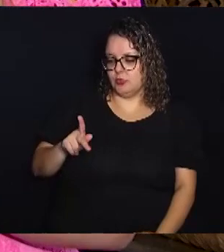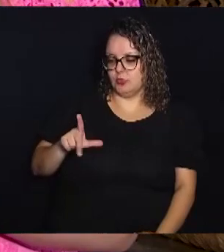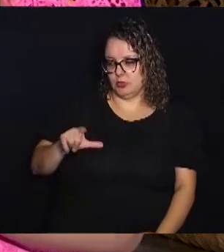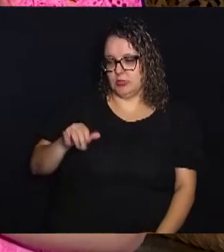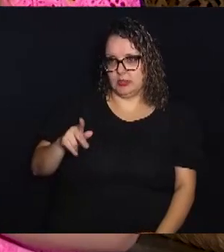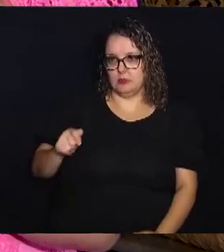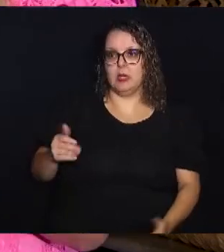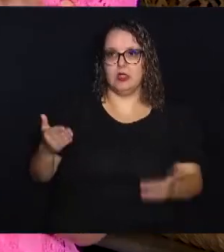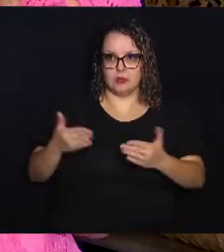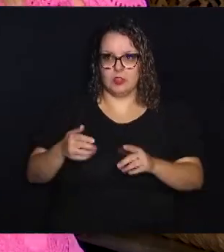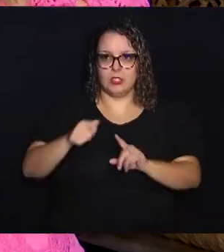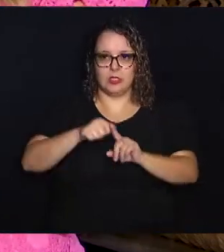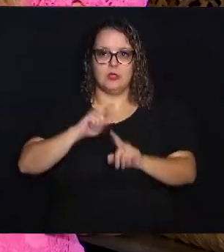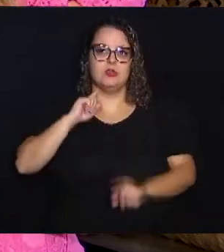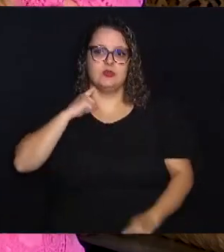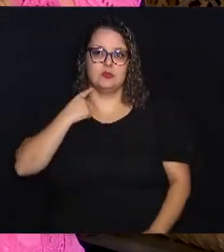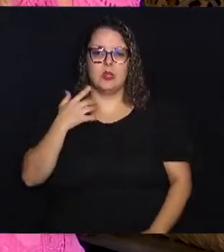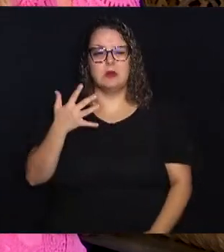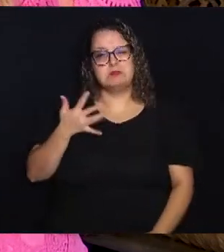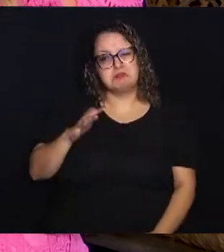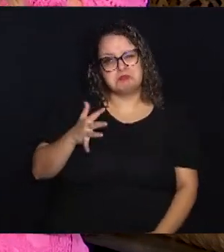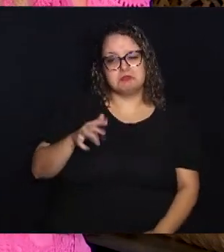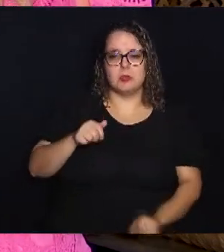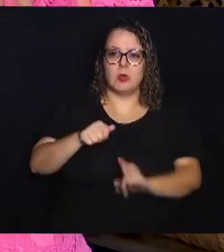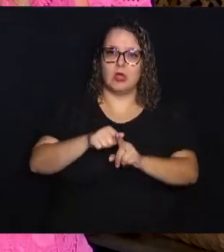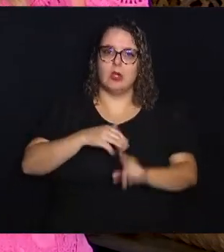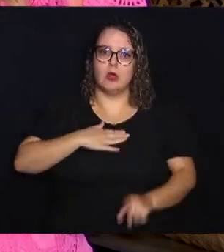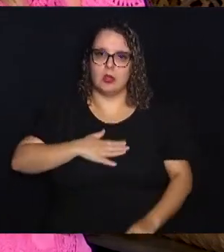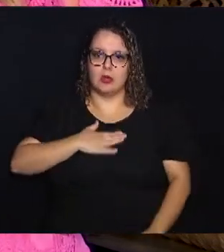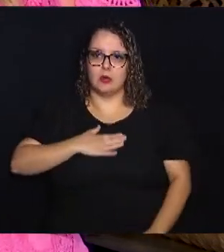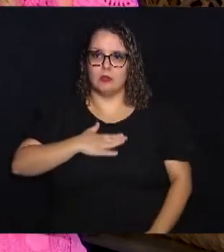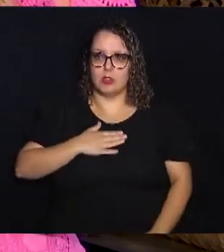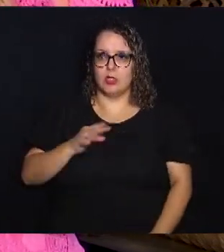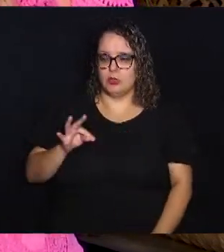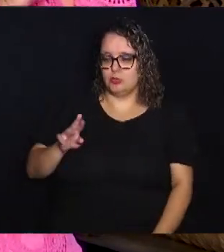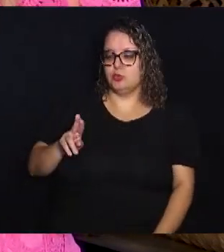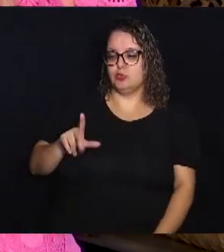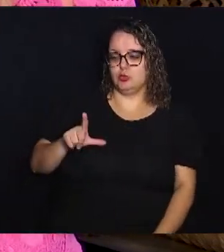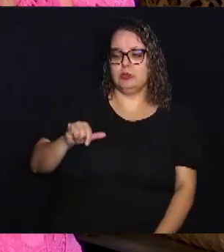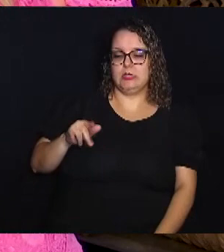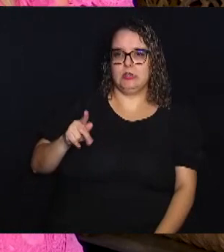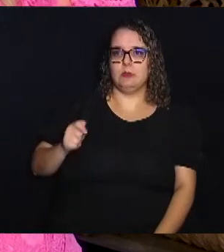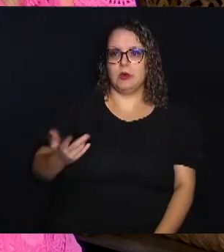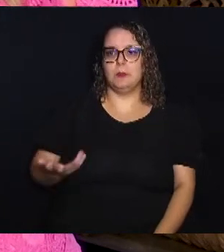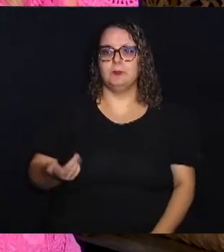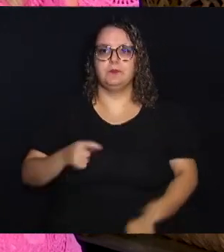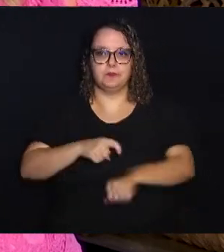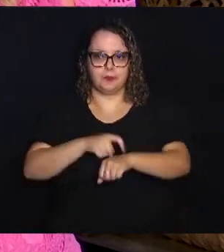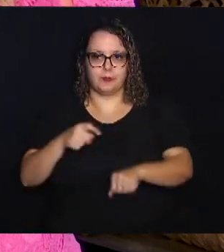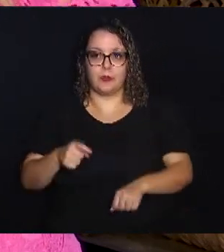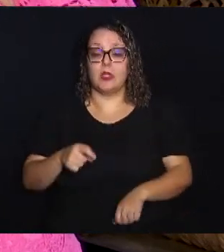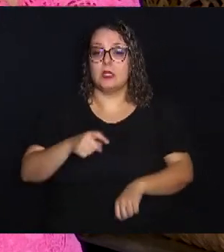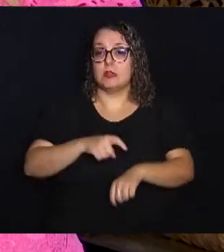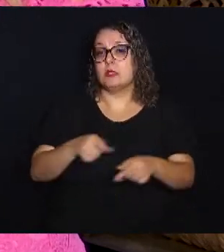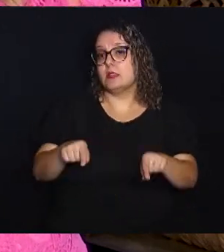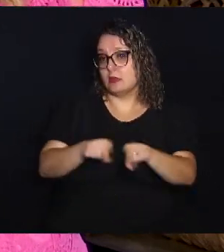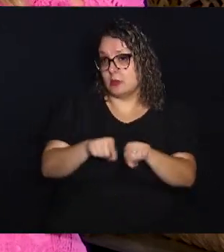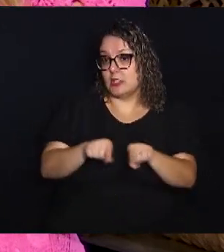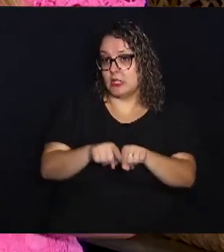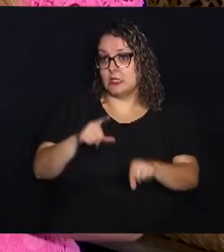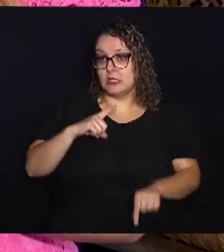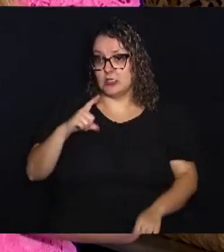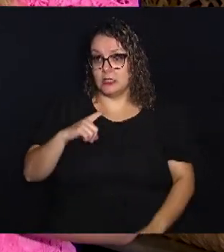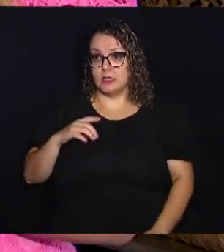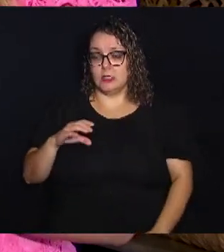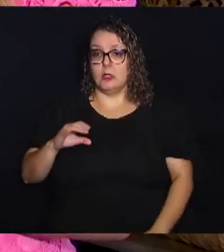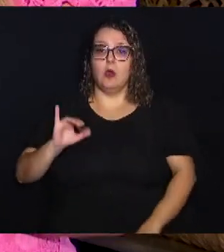está na época agora, ela é de maio a mais ou menos agosto. Então, estamos na temporada de tulipa. Nesse momento também estamos